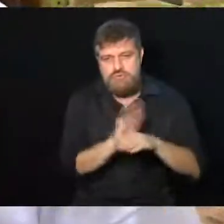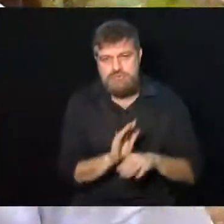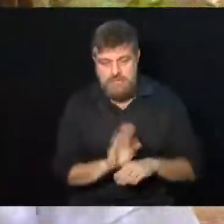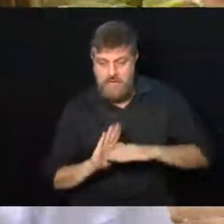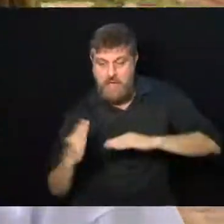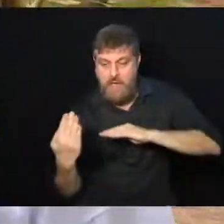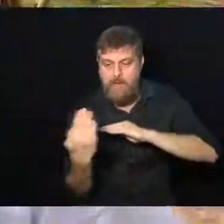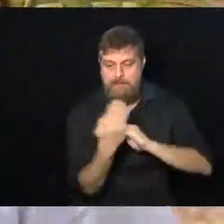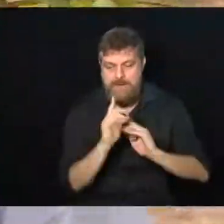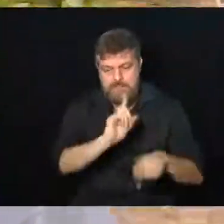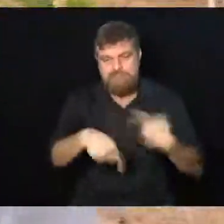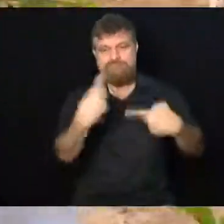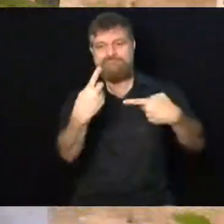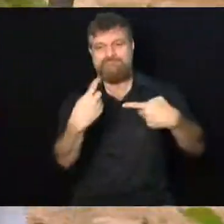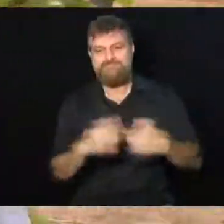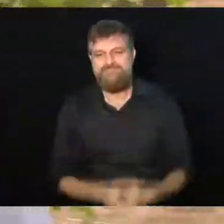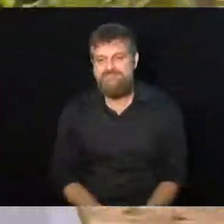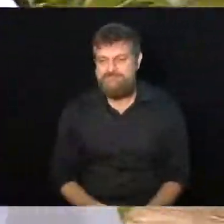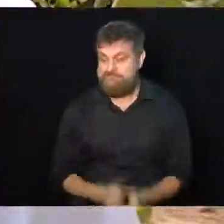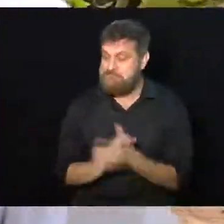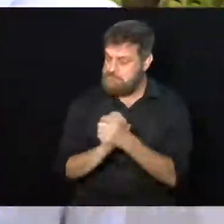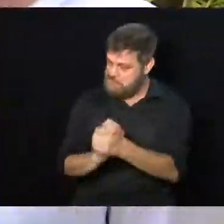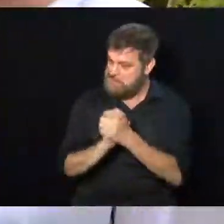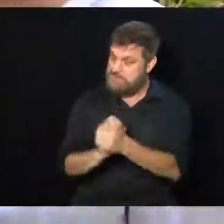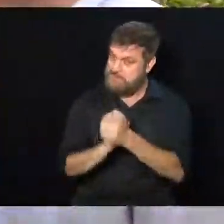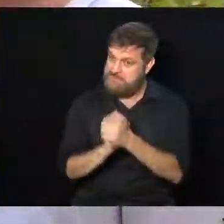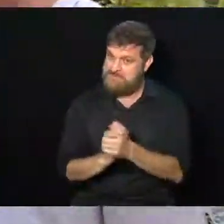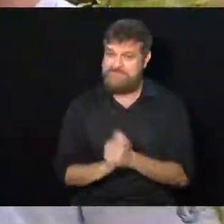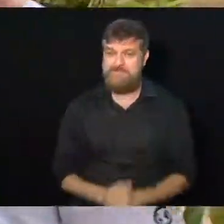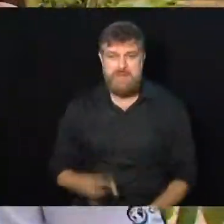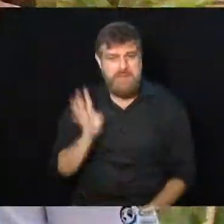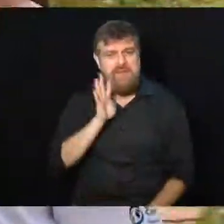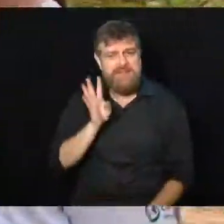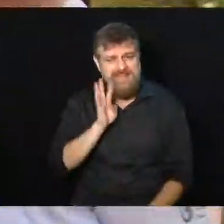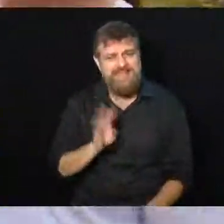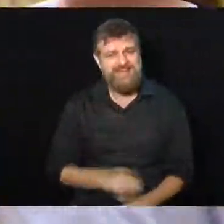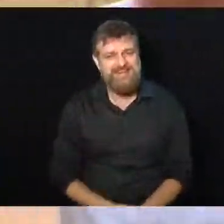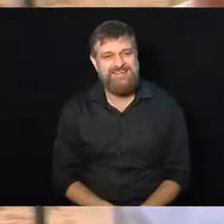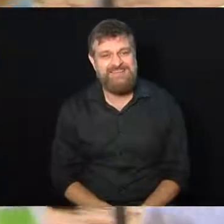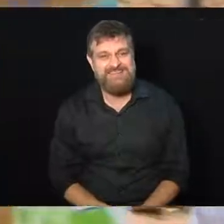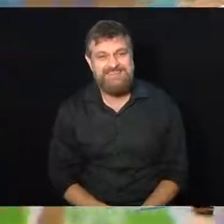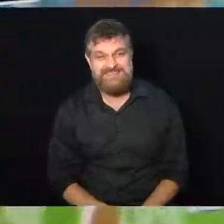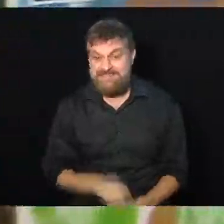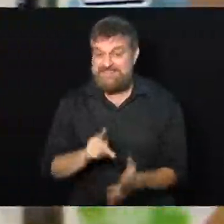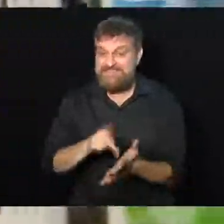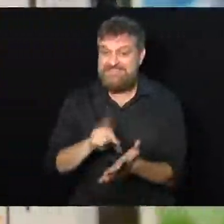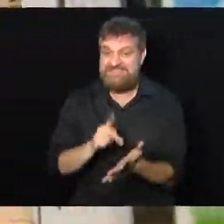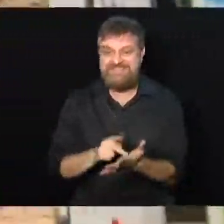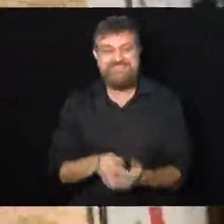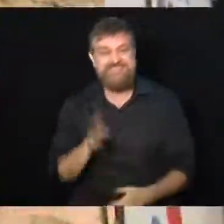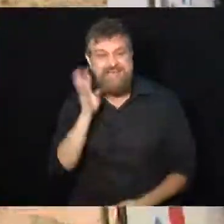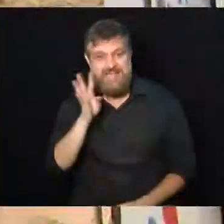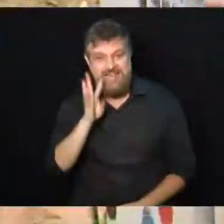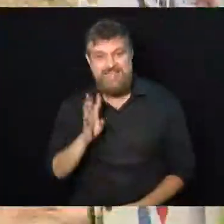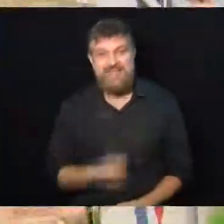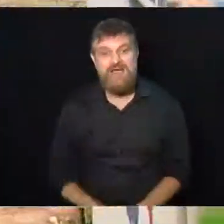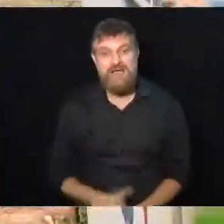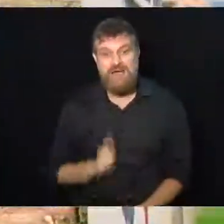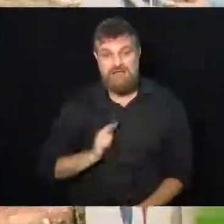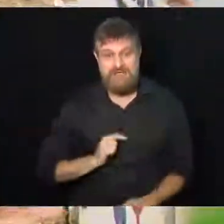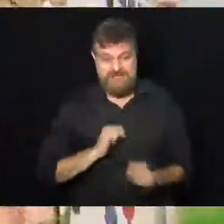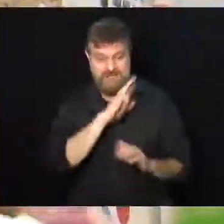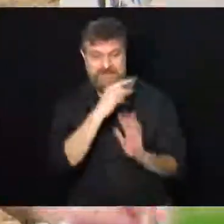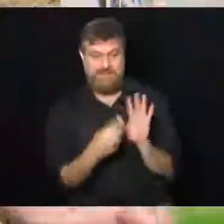do nosso bairro. Então tá bom, parabéns para todos vocês. Obrigada. É isso aí, portanto, bem legal, bem bacana aqui o